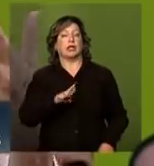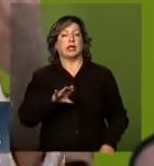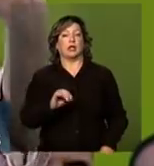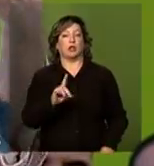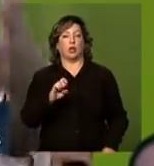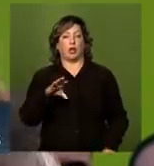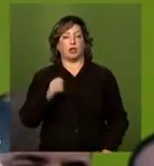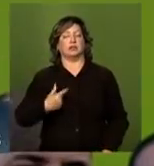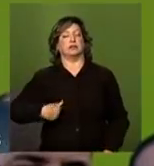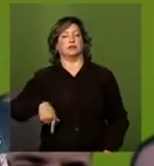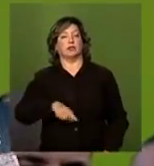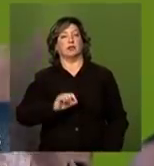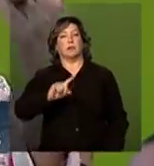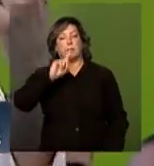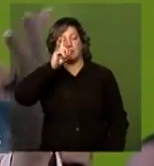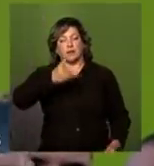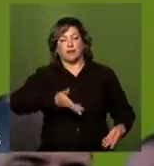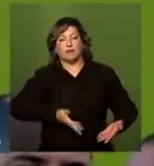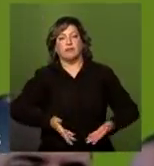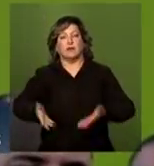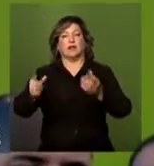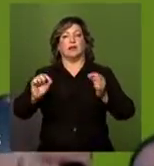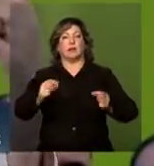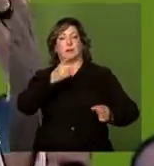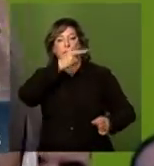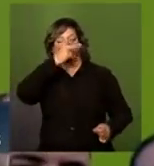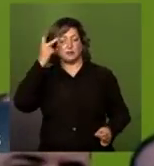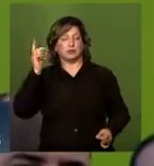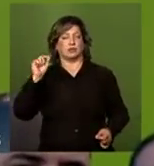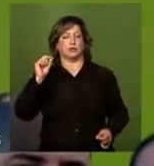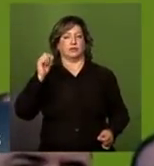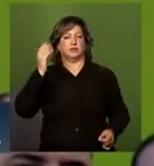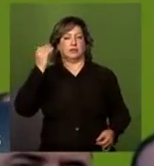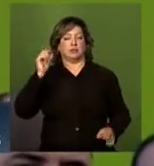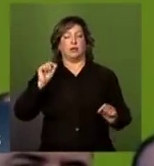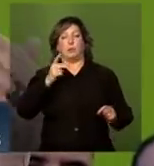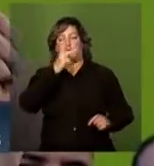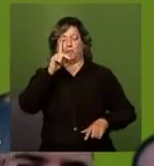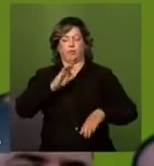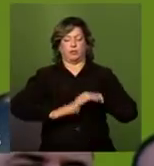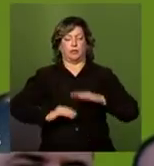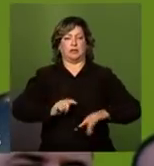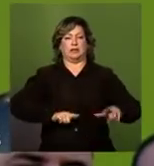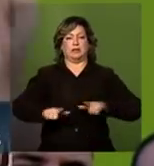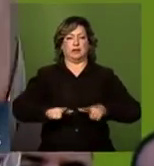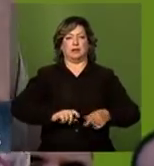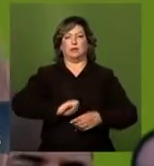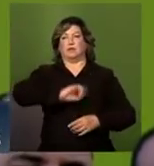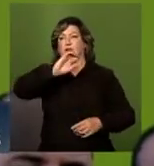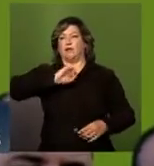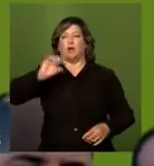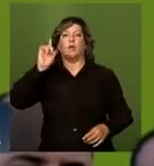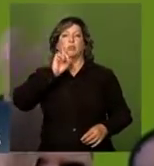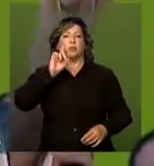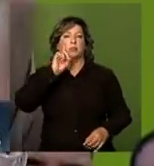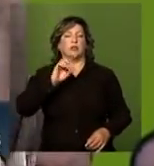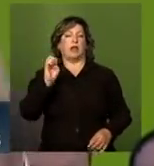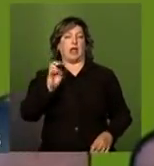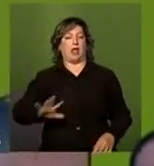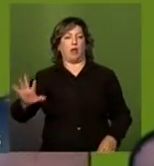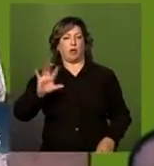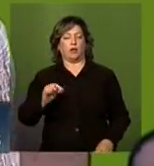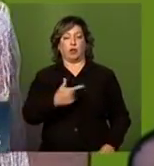enviava companheiros talentosos população trabalhadora para os Estados Unidos e pra Europa de